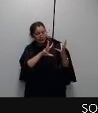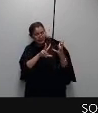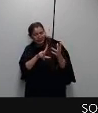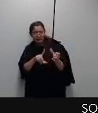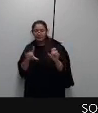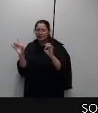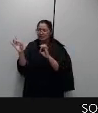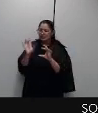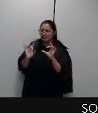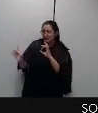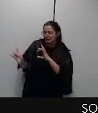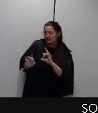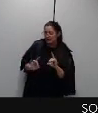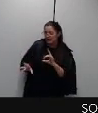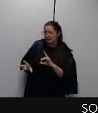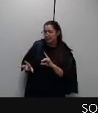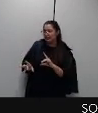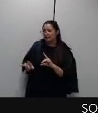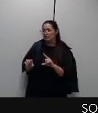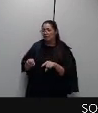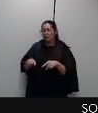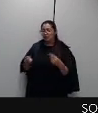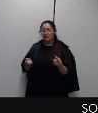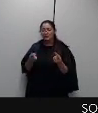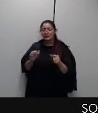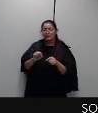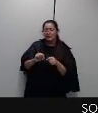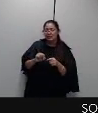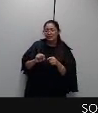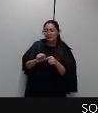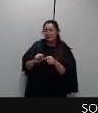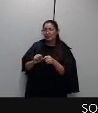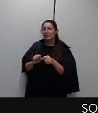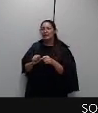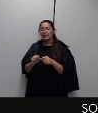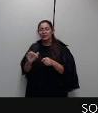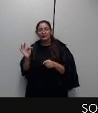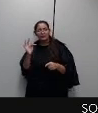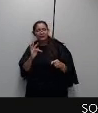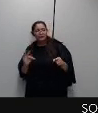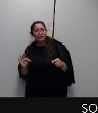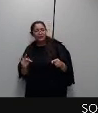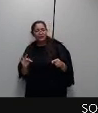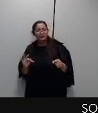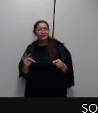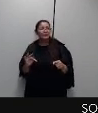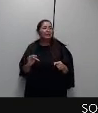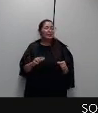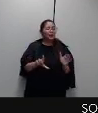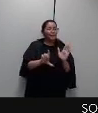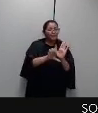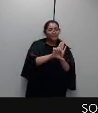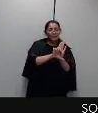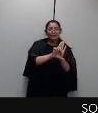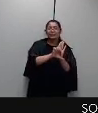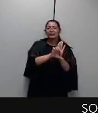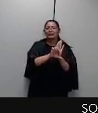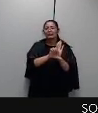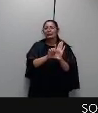créditos é dizer a execução fiscal disciplinada pela lei 6830/80 que todos conhecem